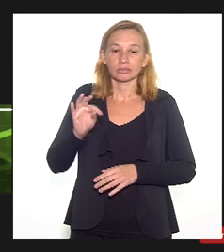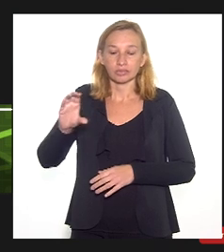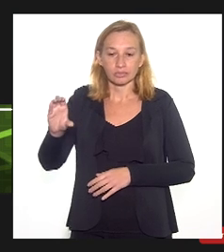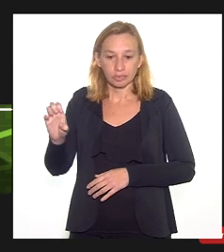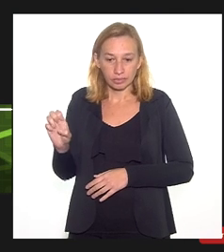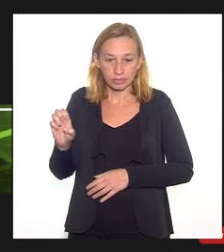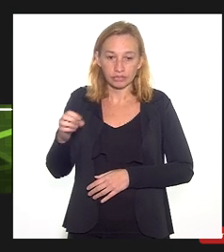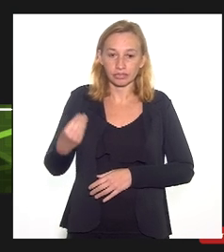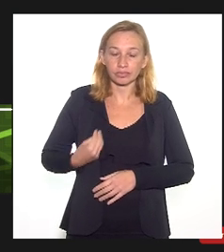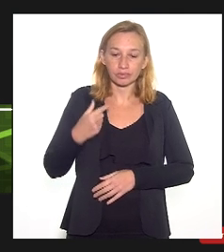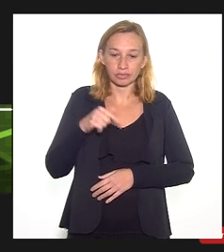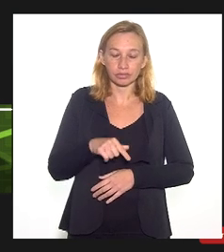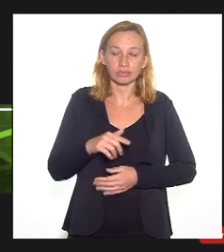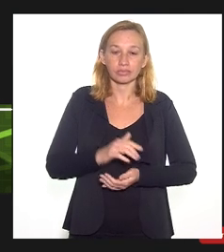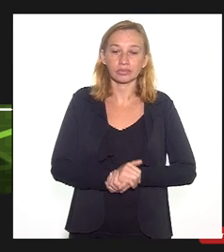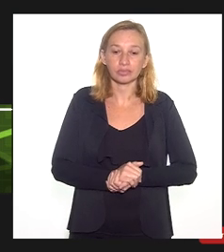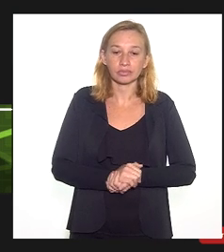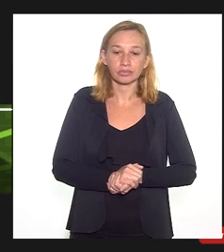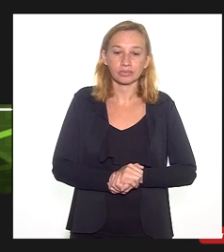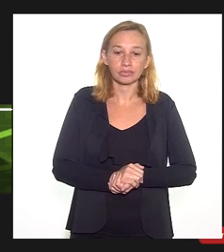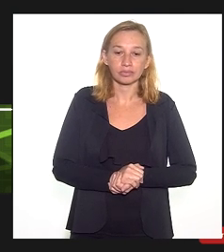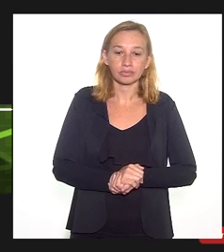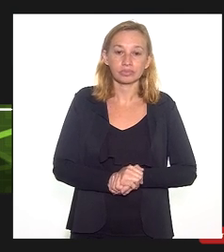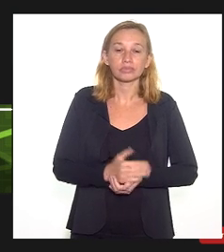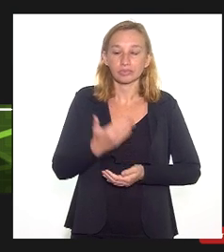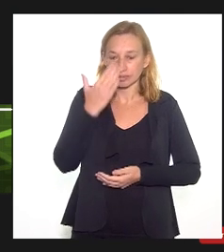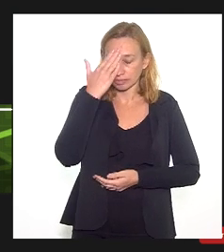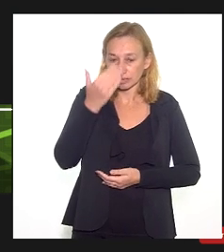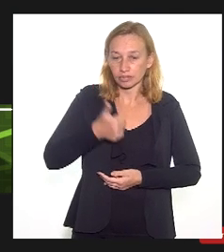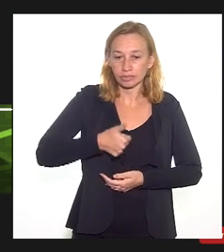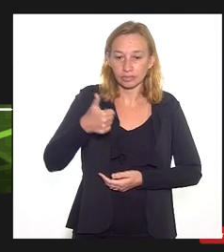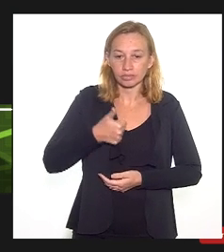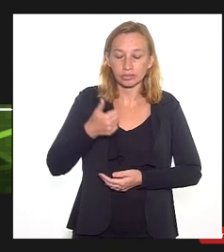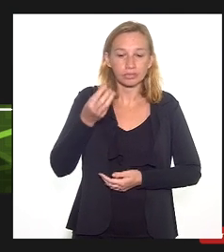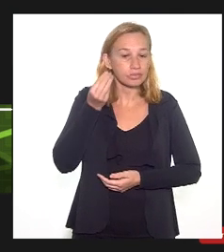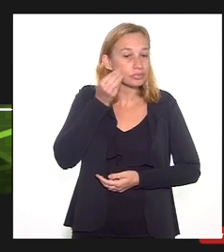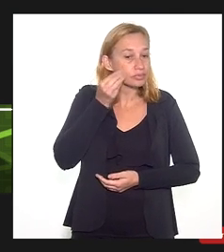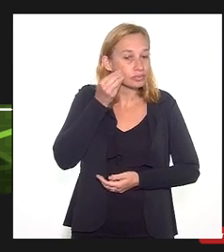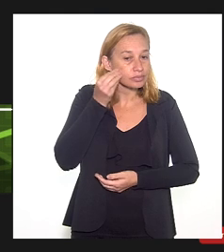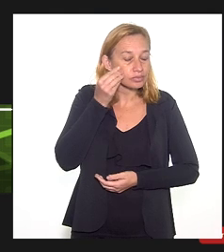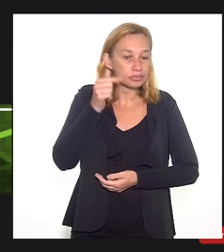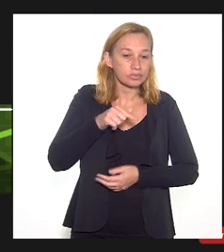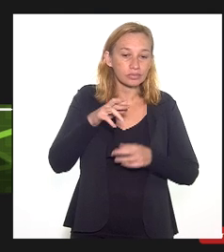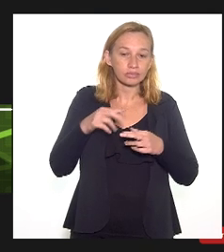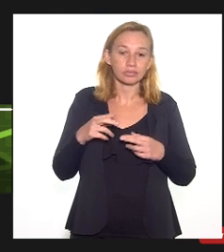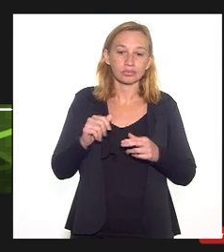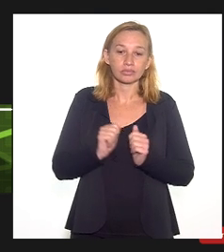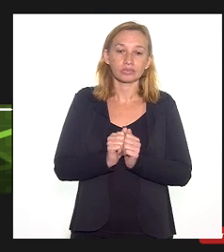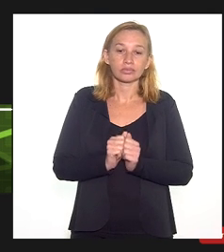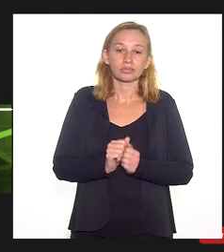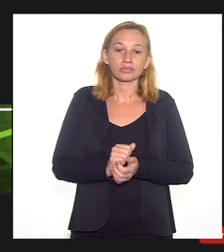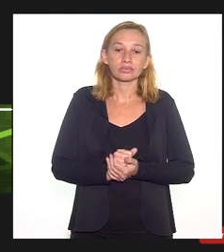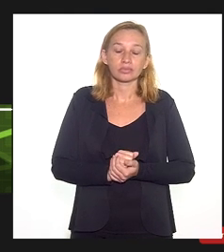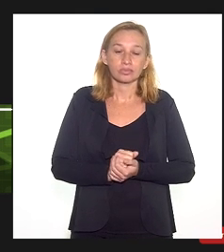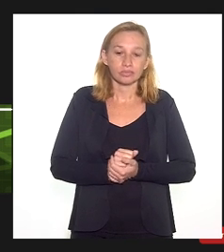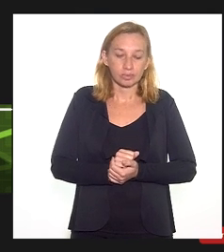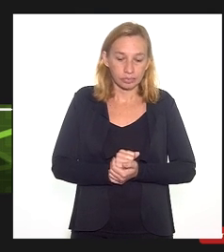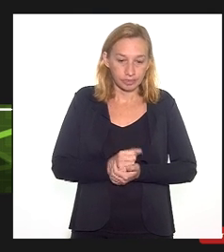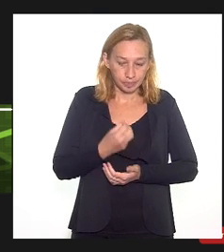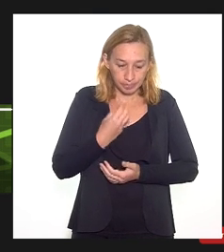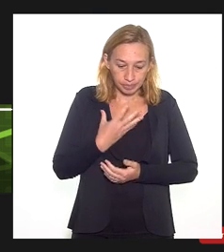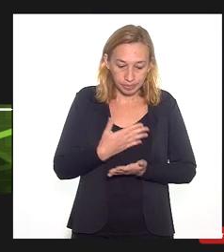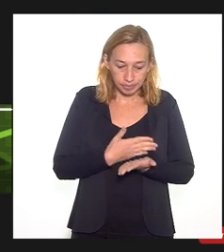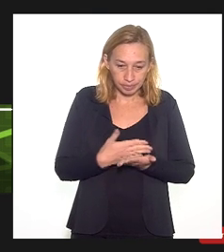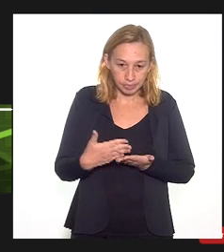aqui presente queria agradecer primeiramente a oportunidade de estar aqui na UERJ e bom